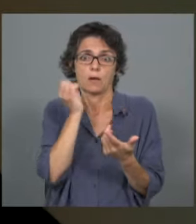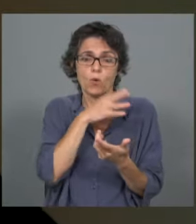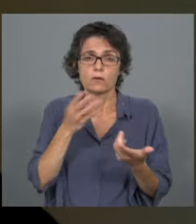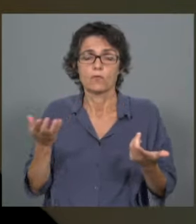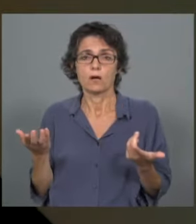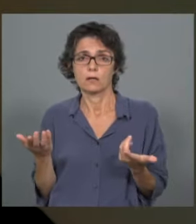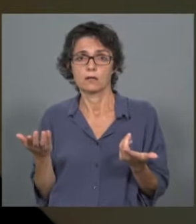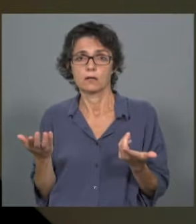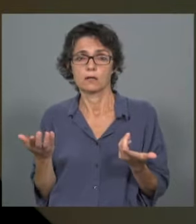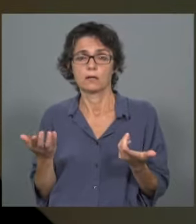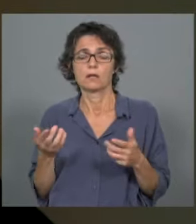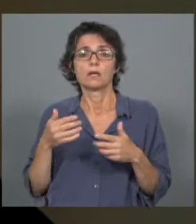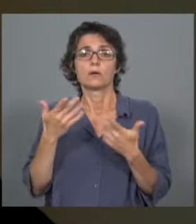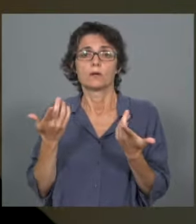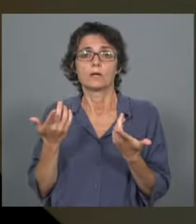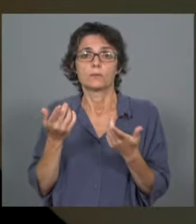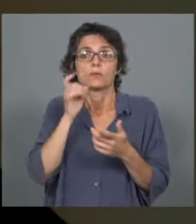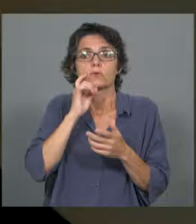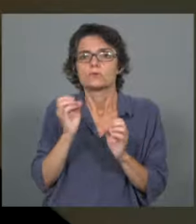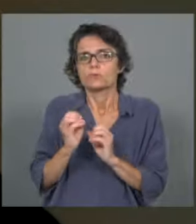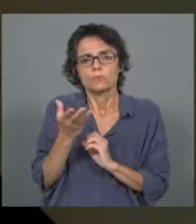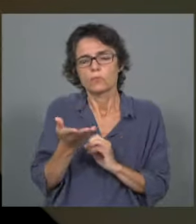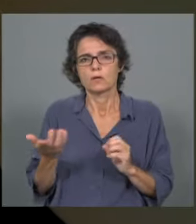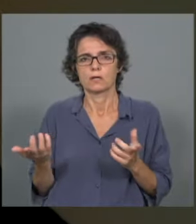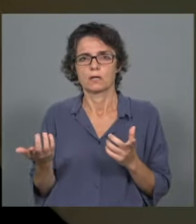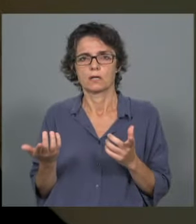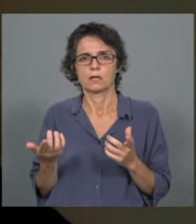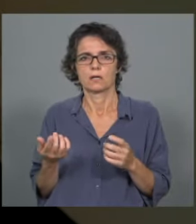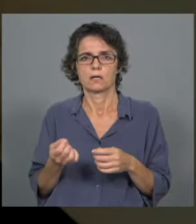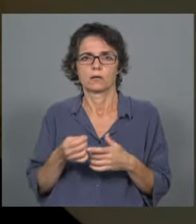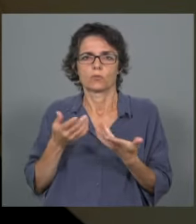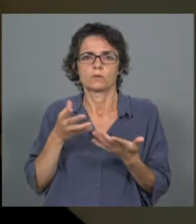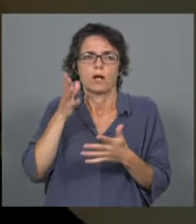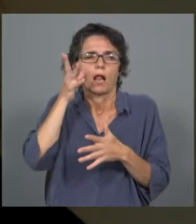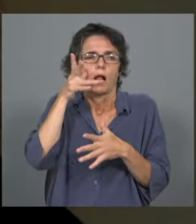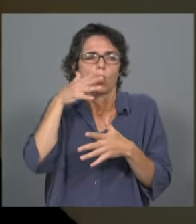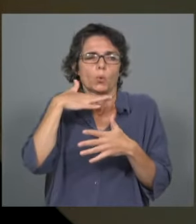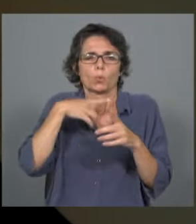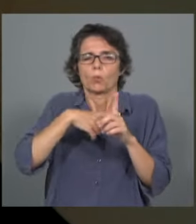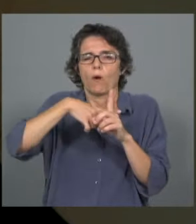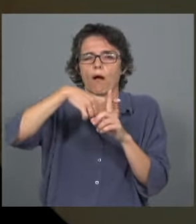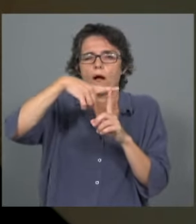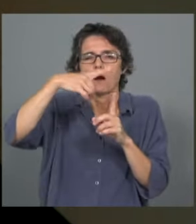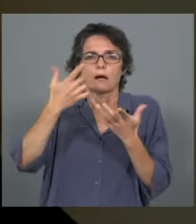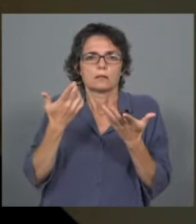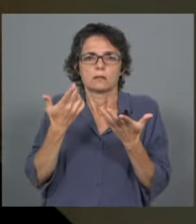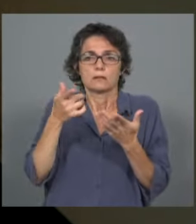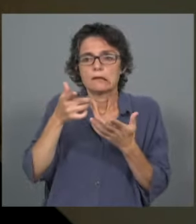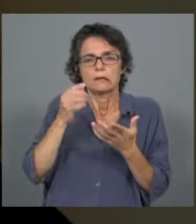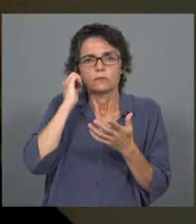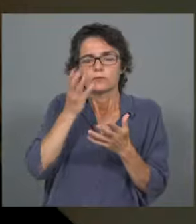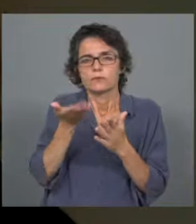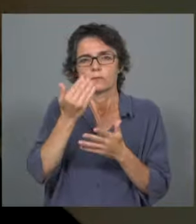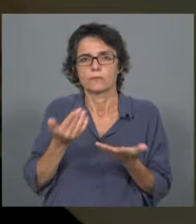têm condições que os possam proteger das extremas ondas de calor. E também a nível quando